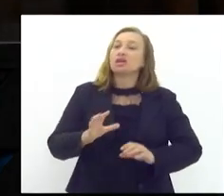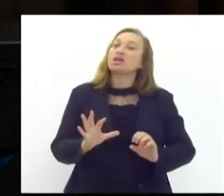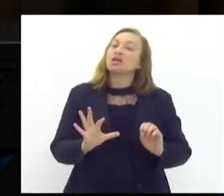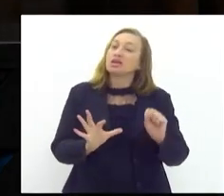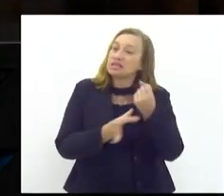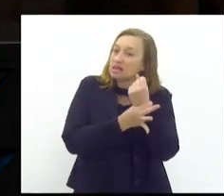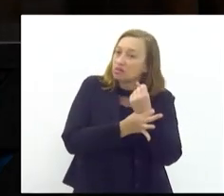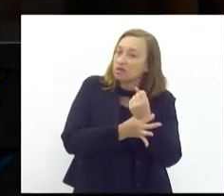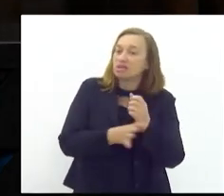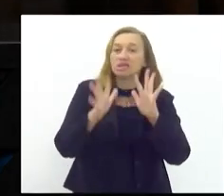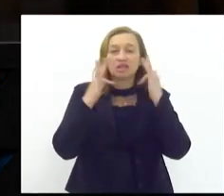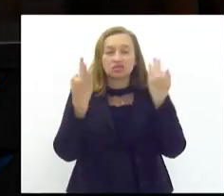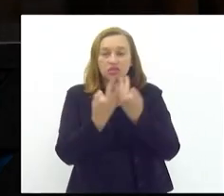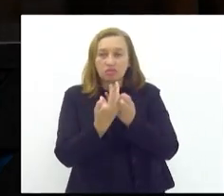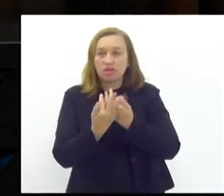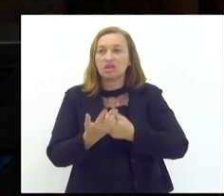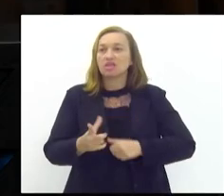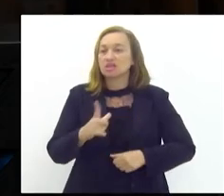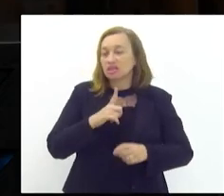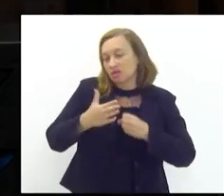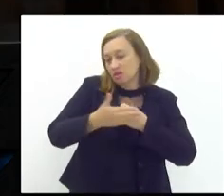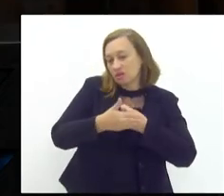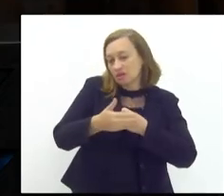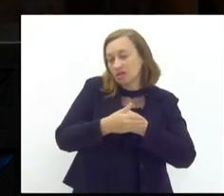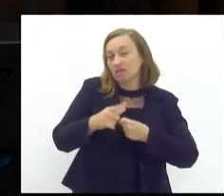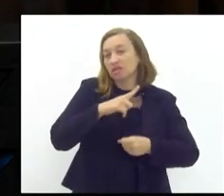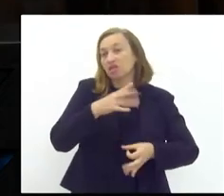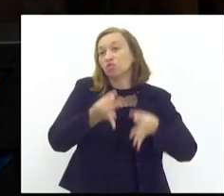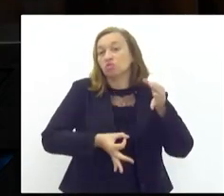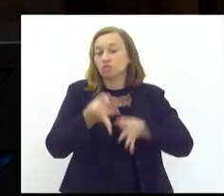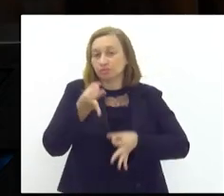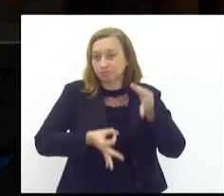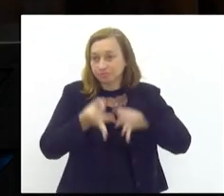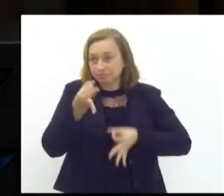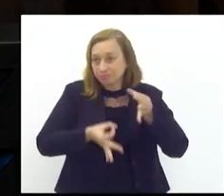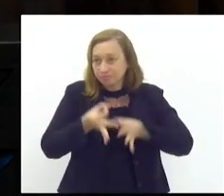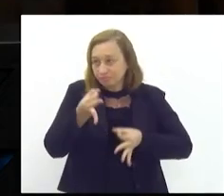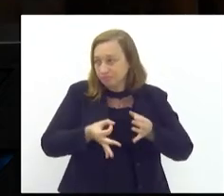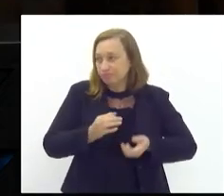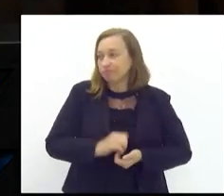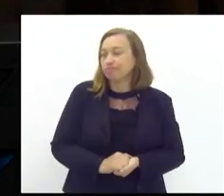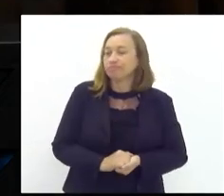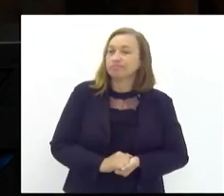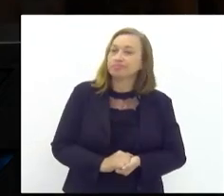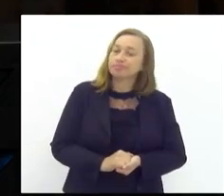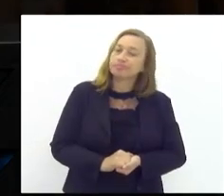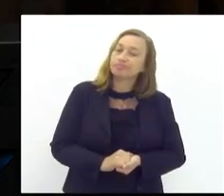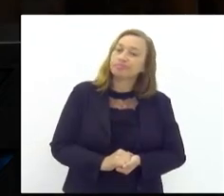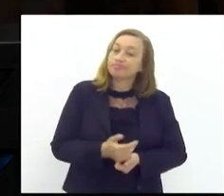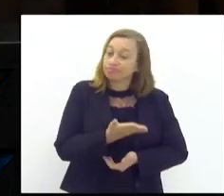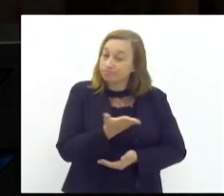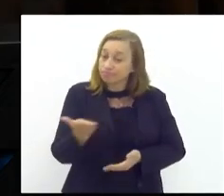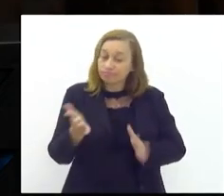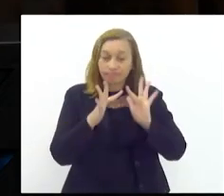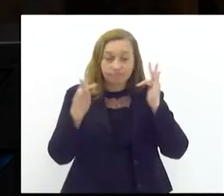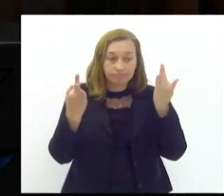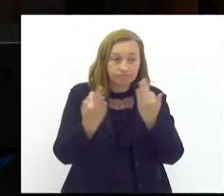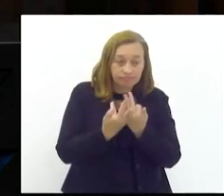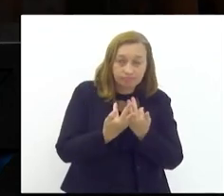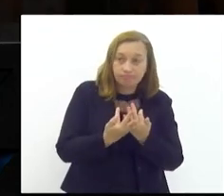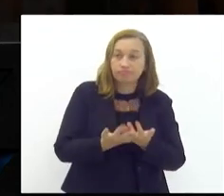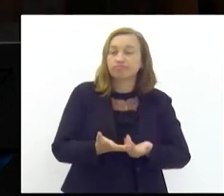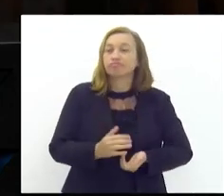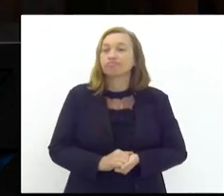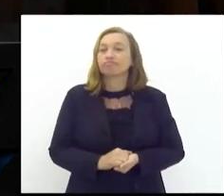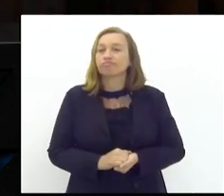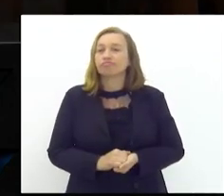uma talento pelo menos para ter Justiça pelo menos para que essas famílias enlutadas